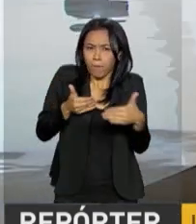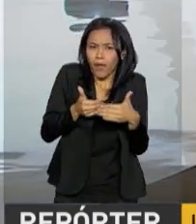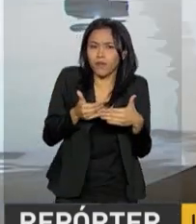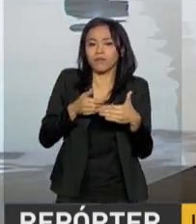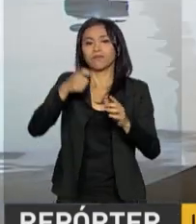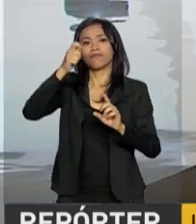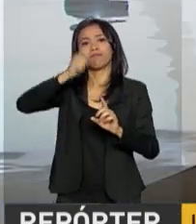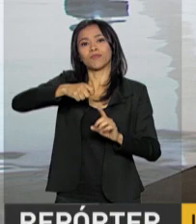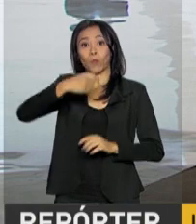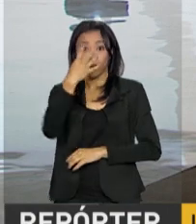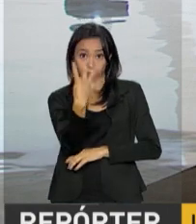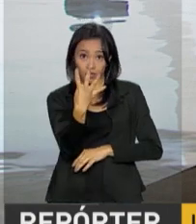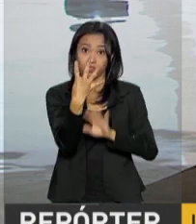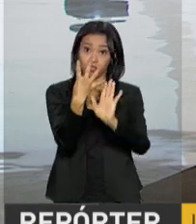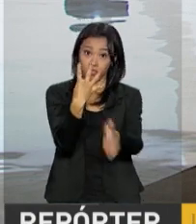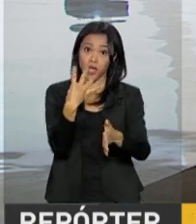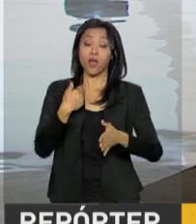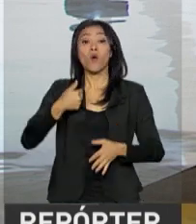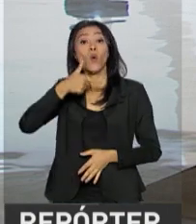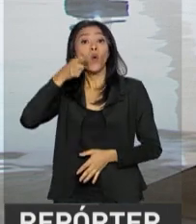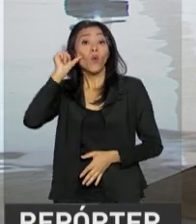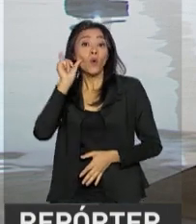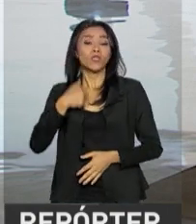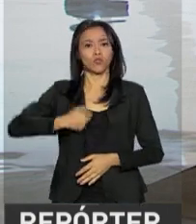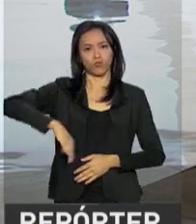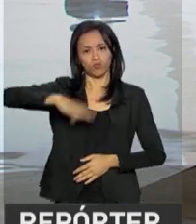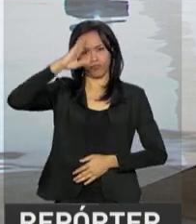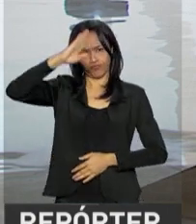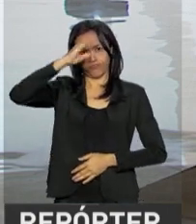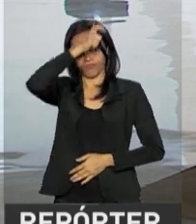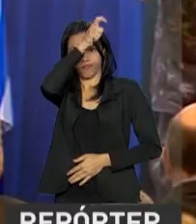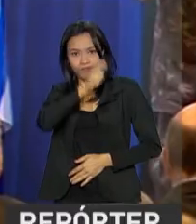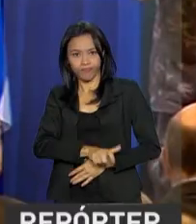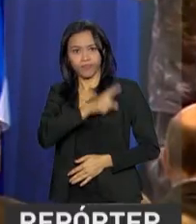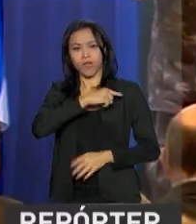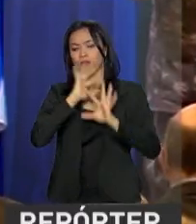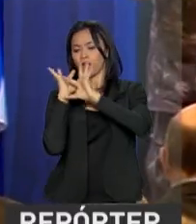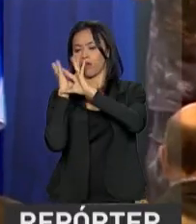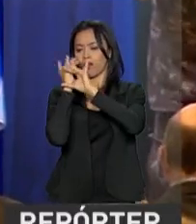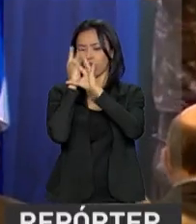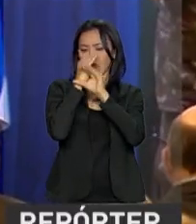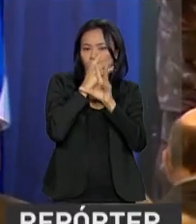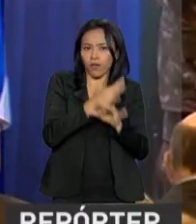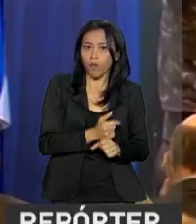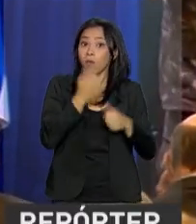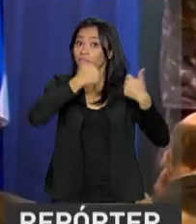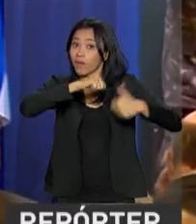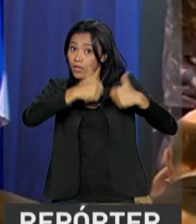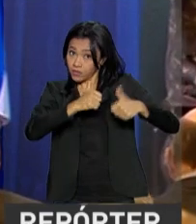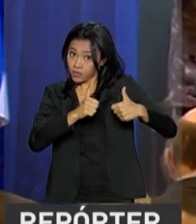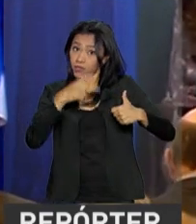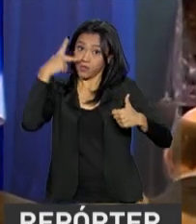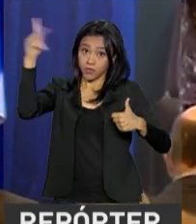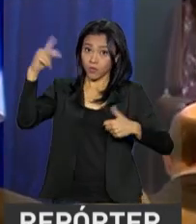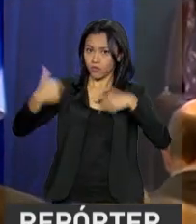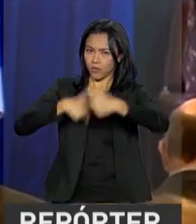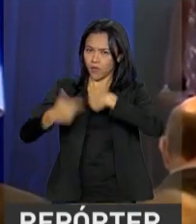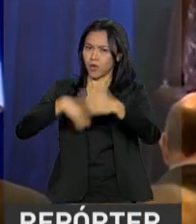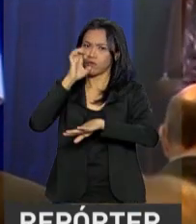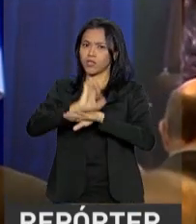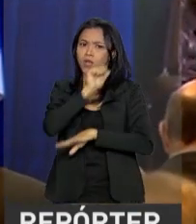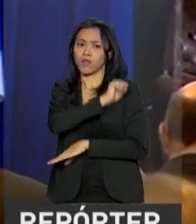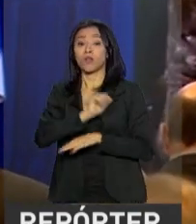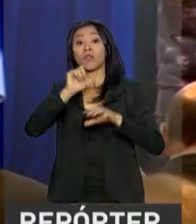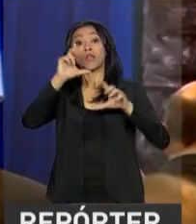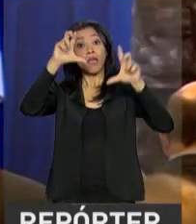intervenção o general braga neto fez ontem um balanço e falou dos próximos passos segundo braga neto a letalidade violenta caiu